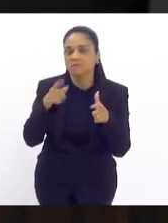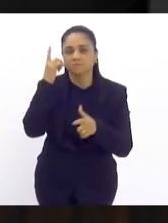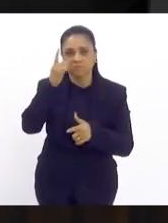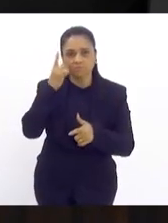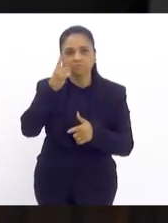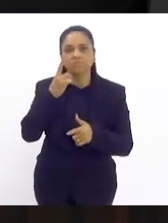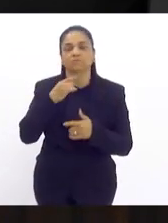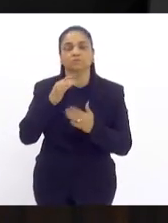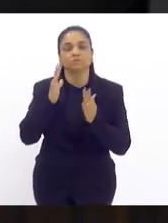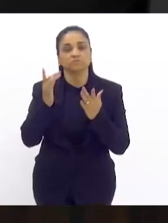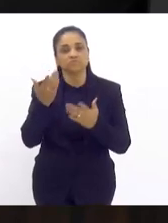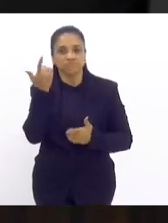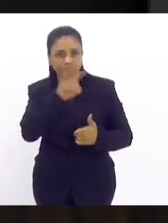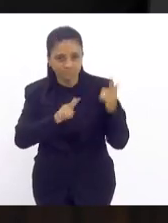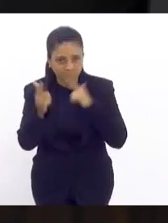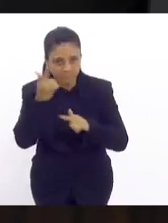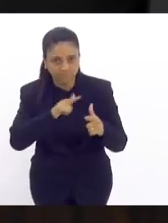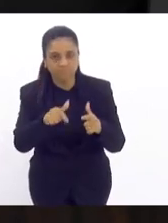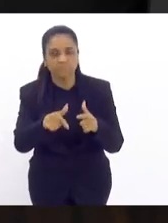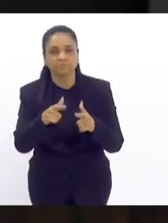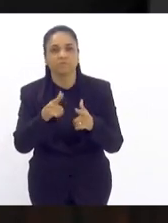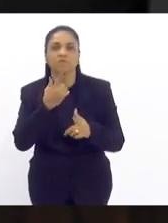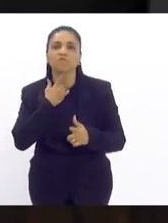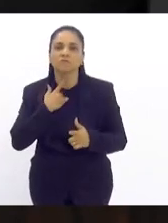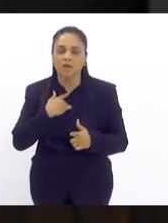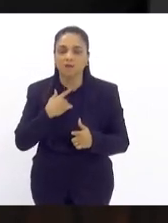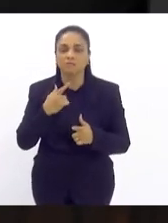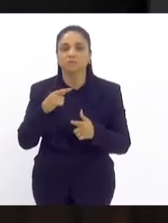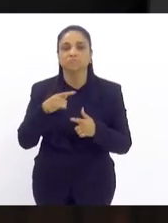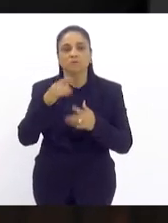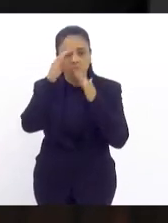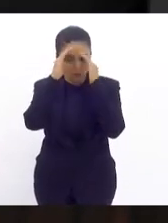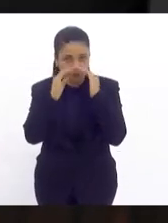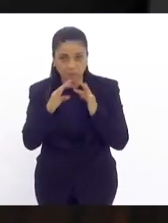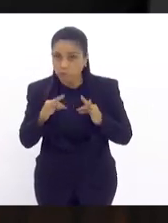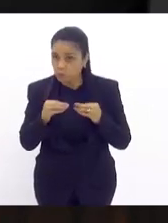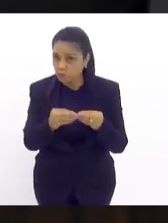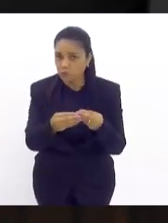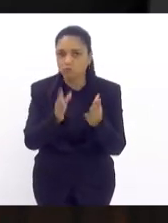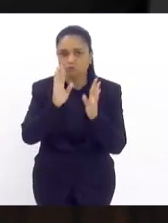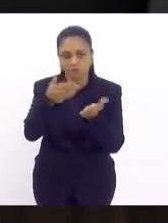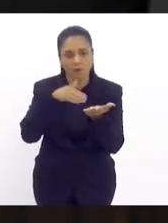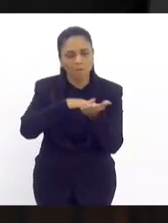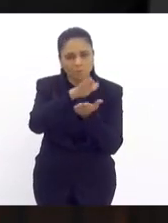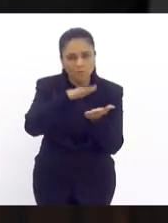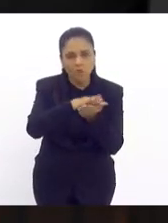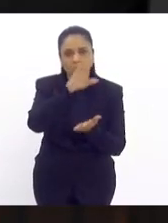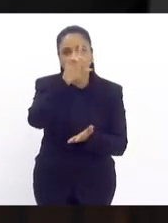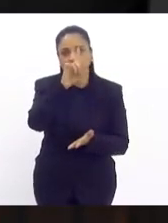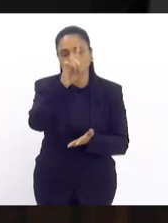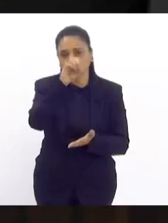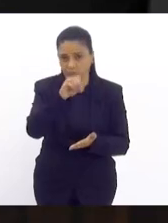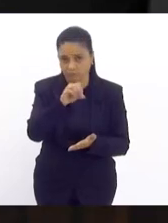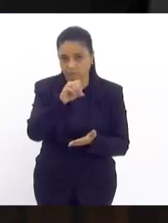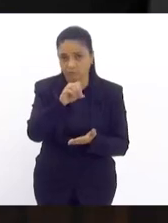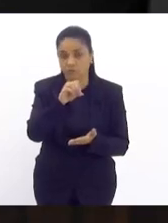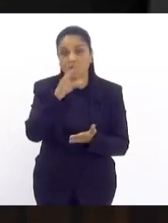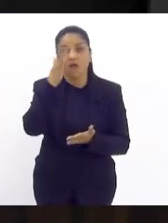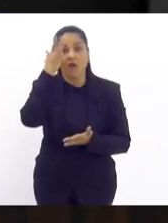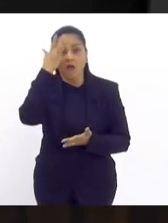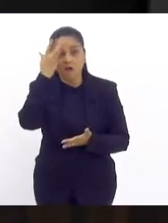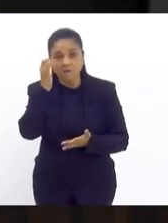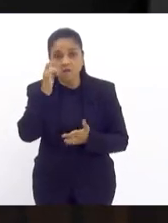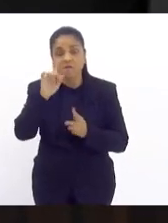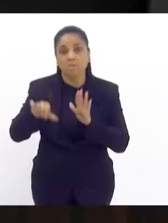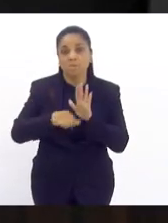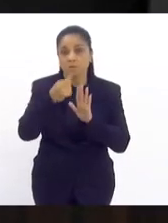respeitar todo mundo que fique todo mundo devidamente comunicado Como já publicado Diário Oficial amanhã primeiro